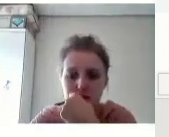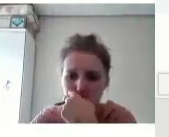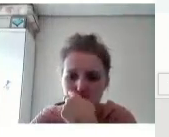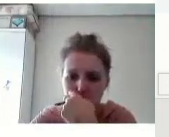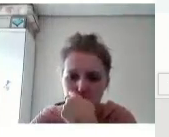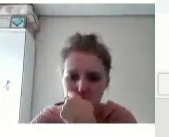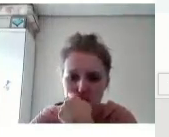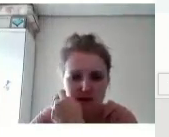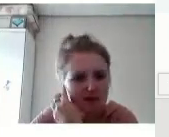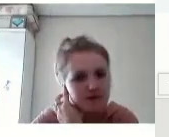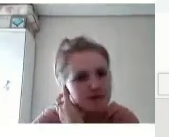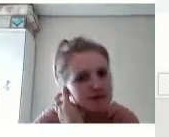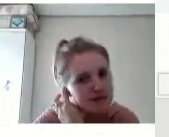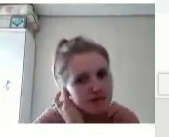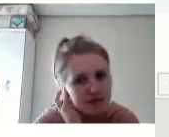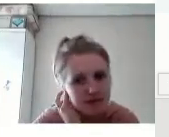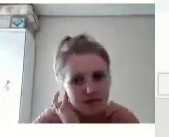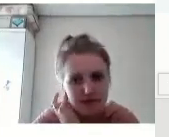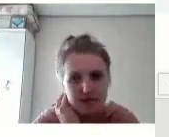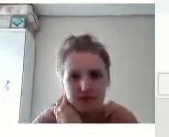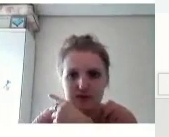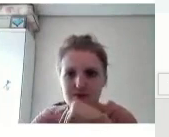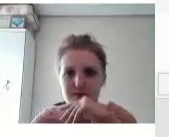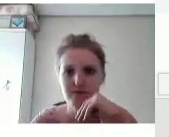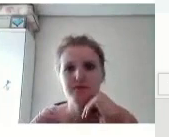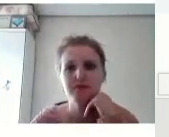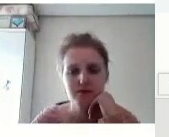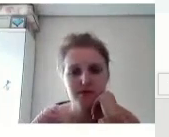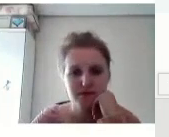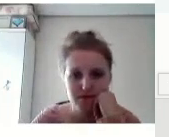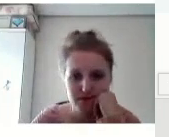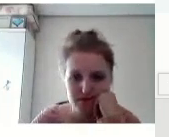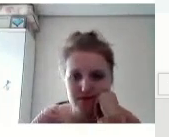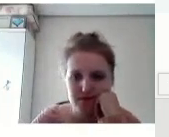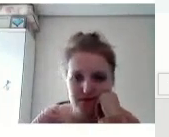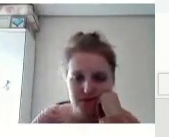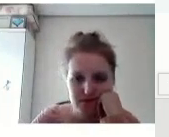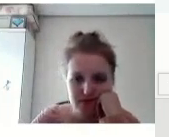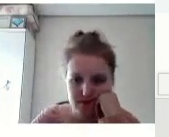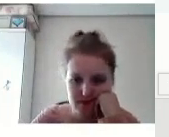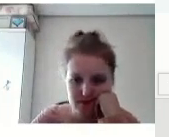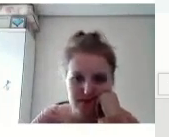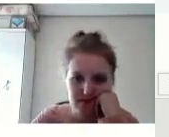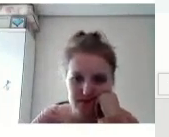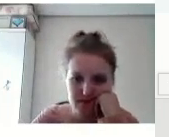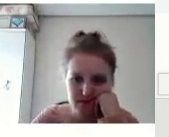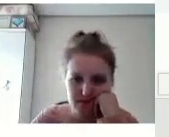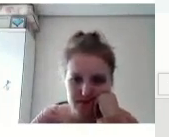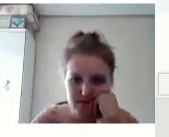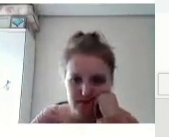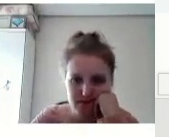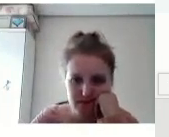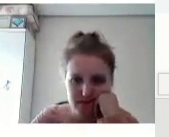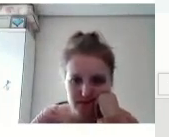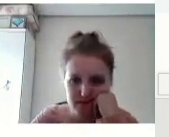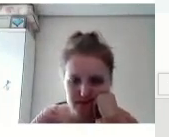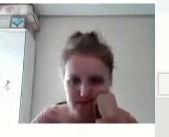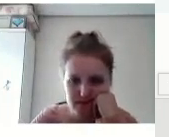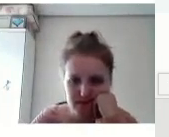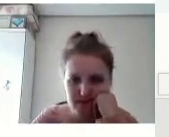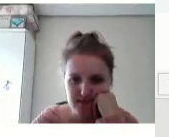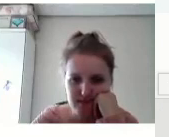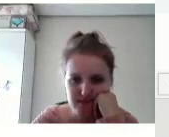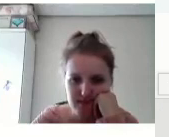pertence aos reais ou aos complexos, né? E a gente está integrando, no nosso caso, lá na mecânica clássica, a integração do tempo, né? Que é o parâmetro de